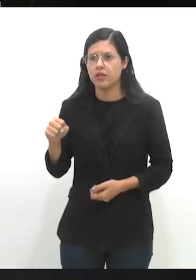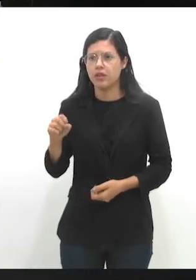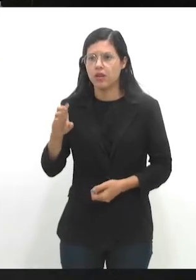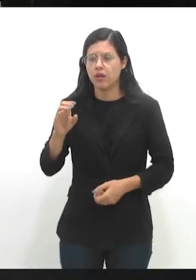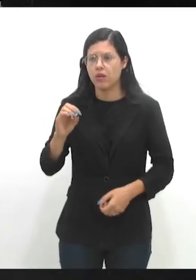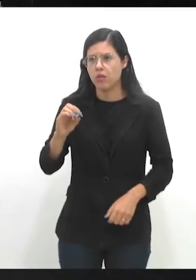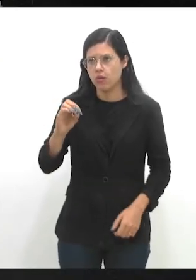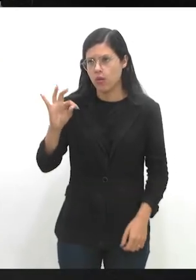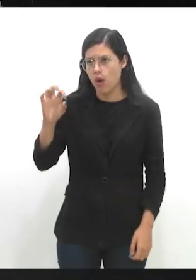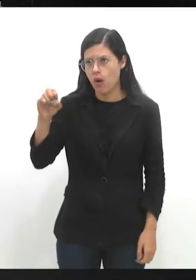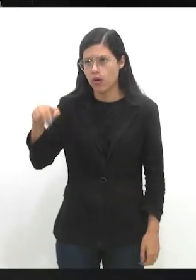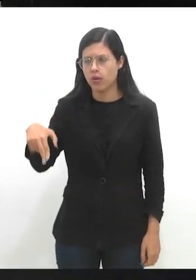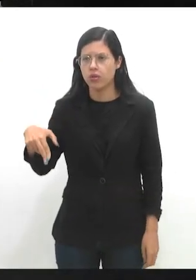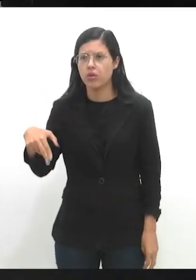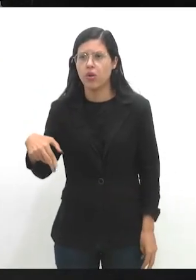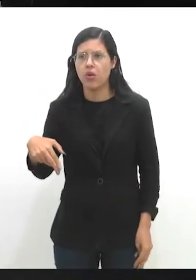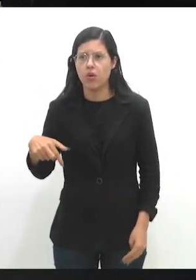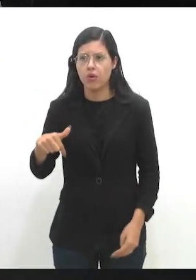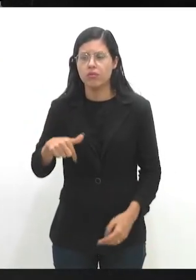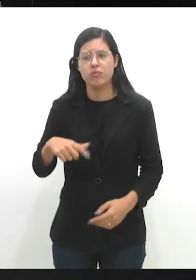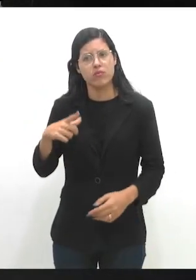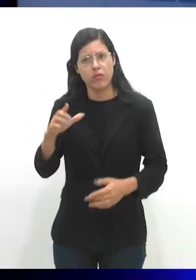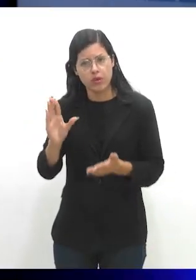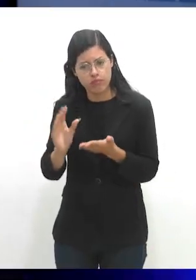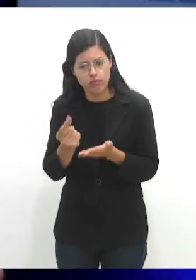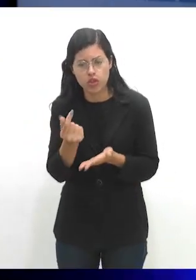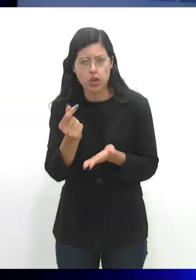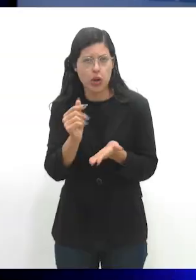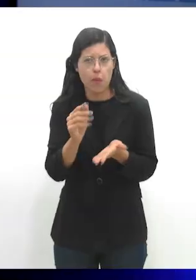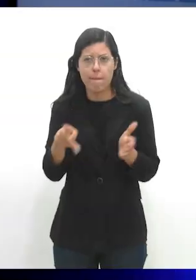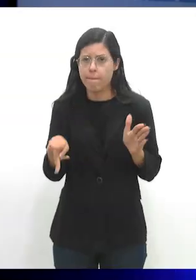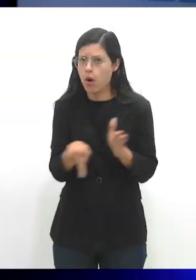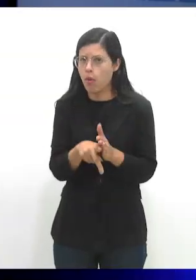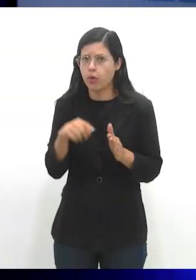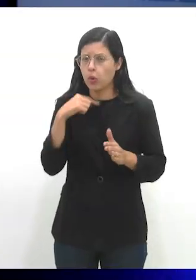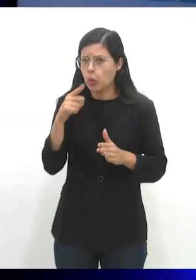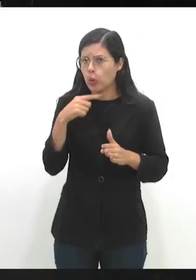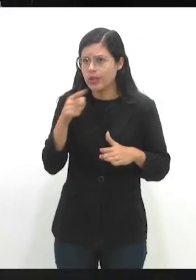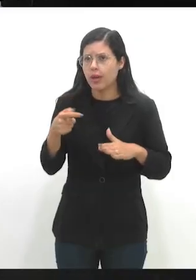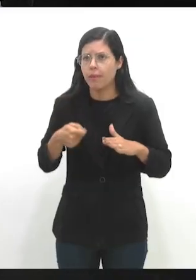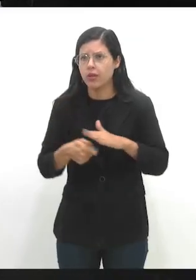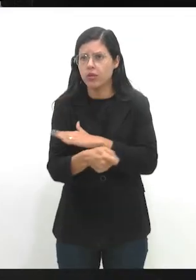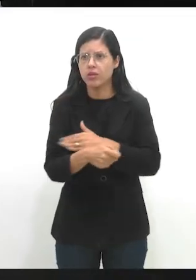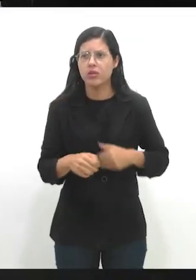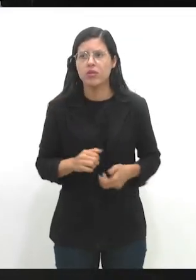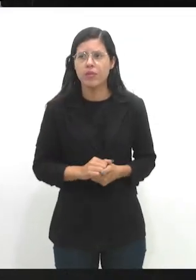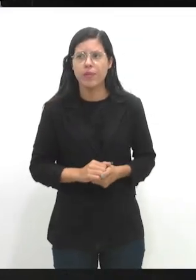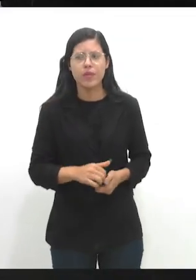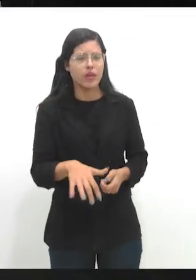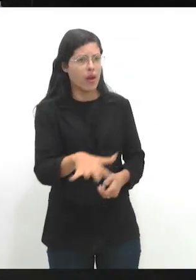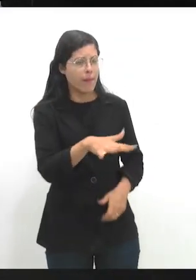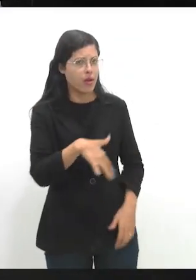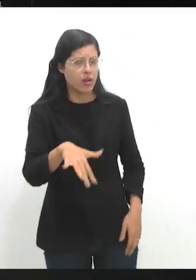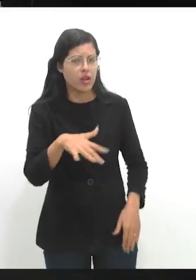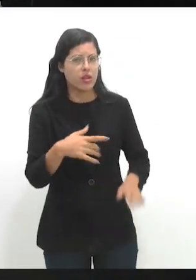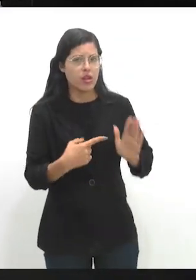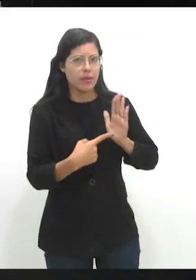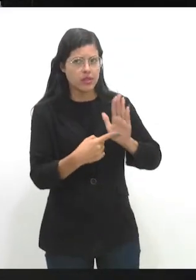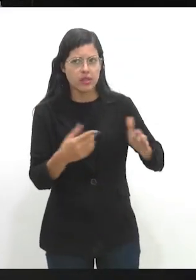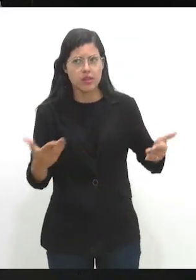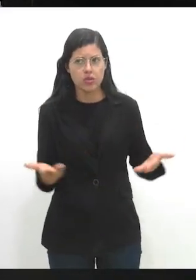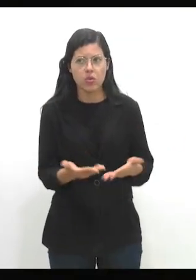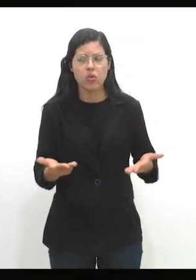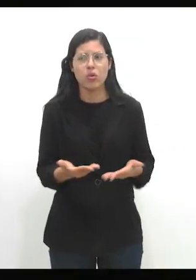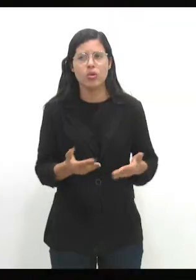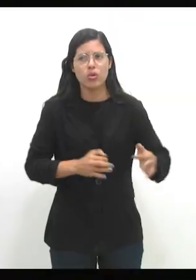Entrego Não, foi montado com recursos próprios, porque eu não consegui patrocínio. Então... E a maioria dos espetáculos hoje, não a maioria, mas grande parte, digamos